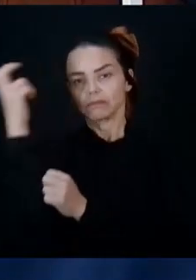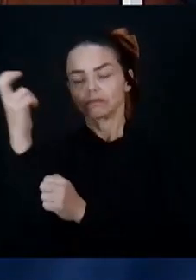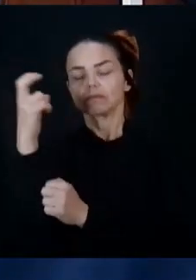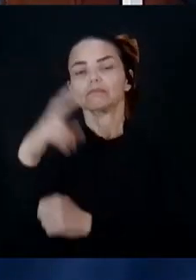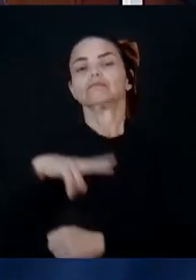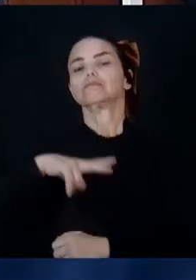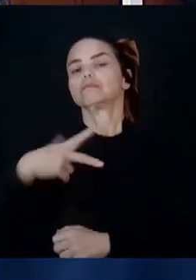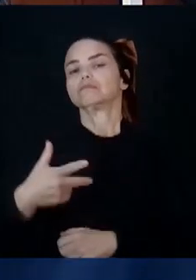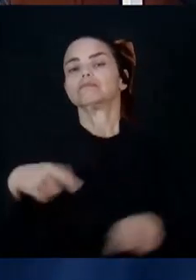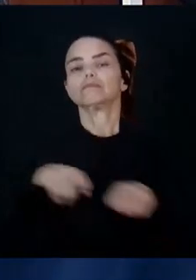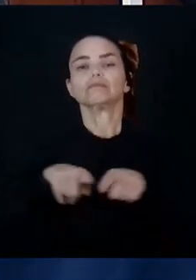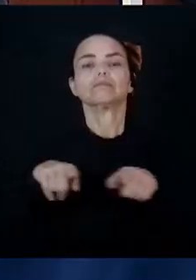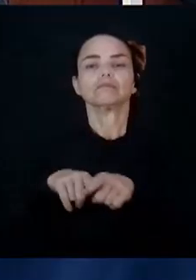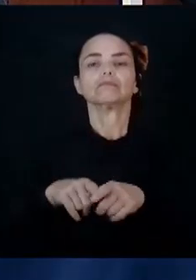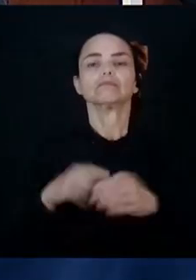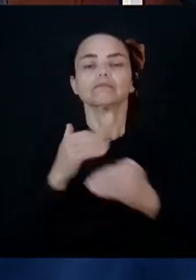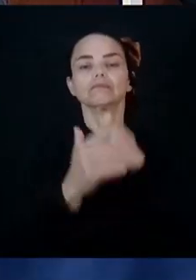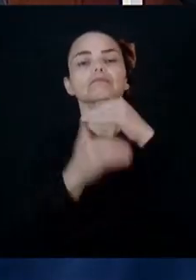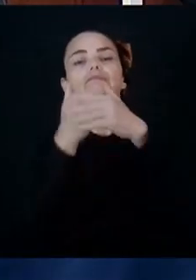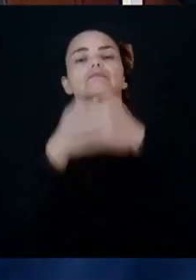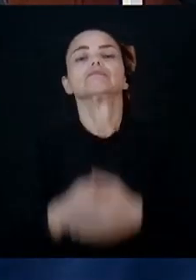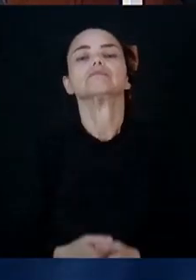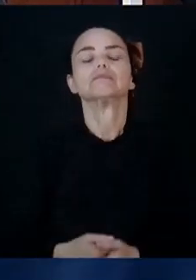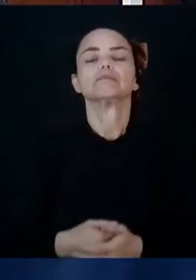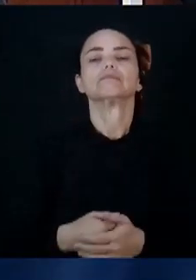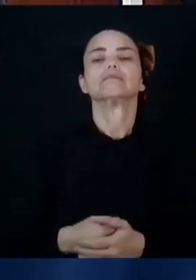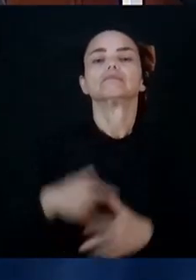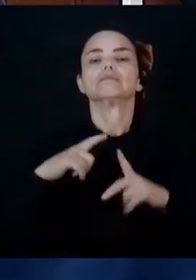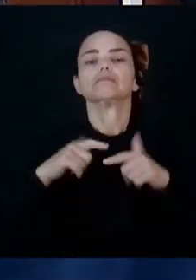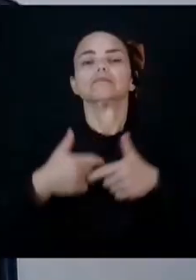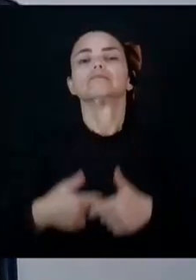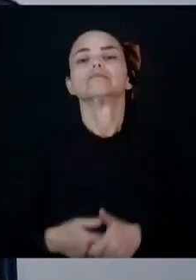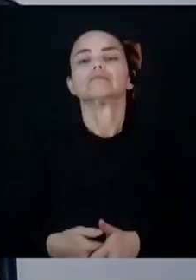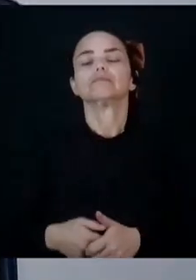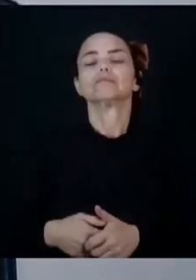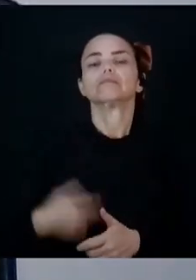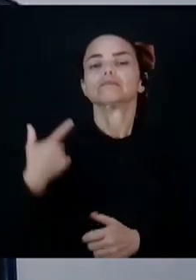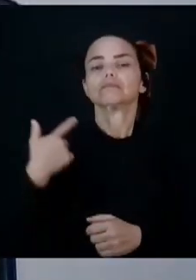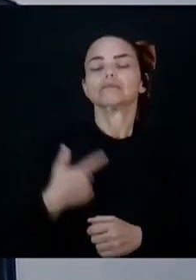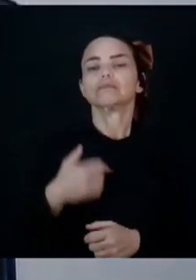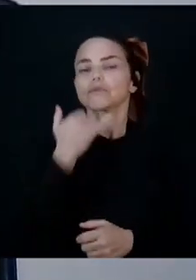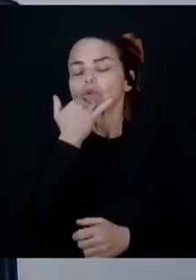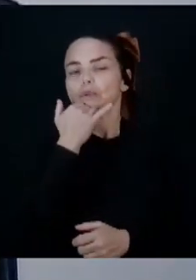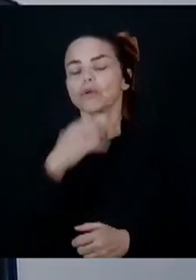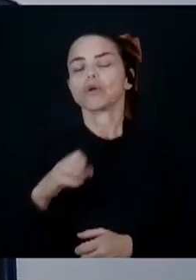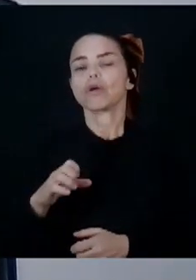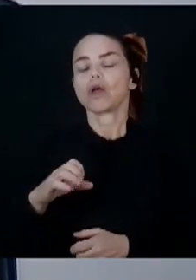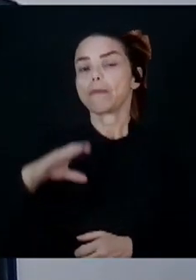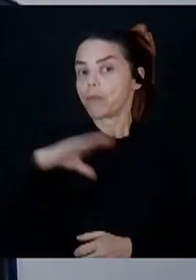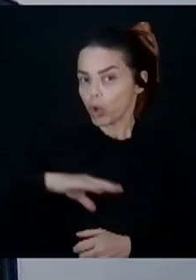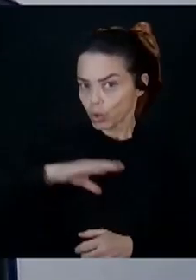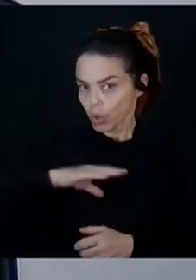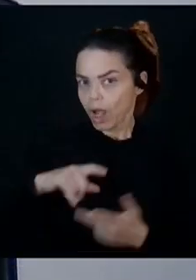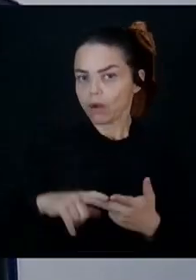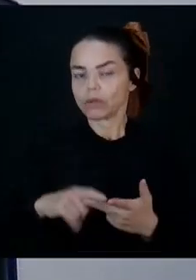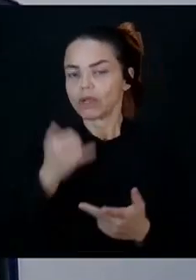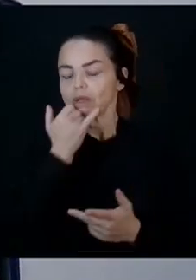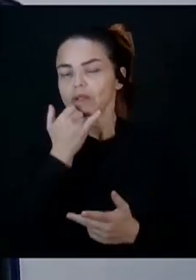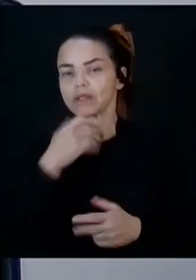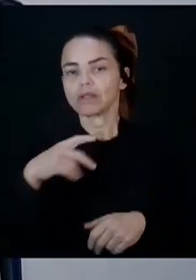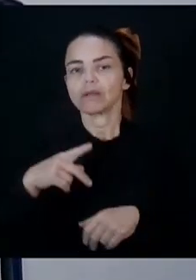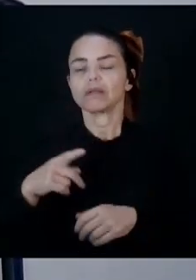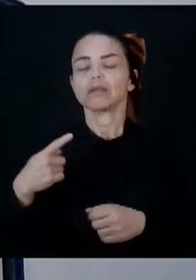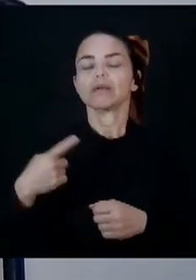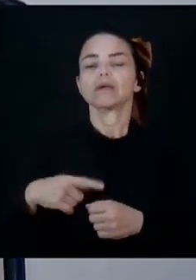para o desenvolvimento de ações sociais junto à comunidade. Gente, hoje é um dia de festa, apesar de toda